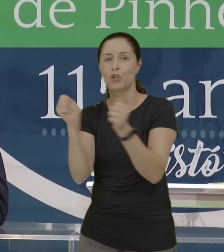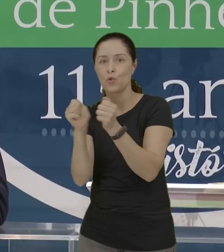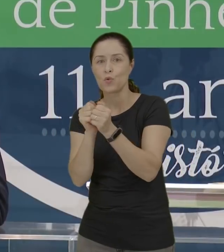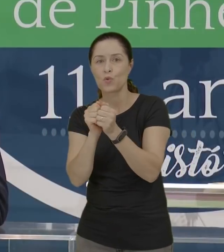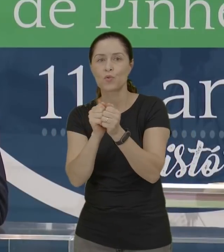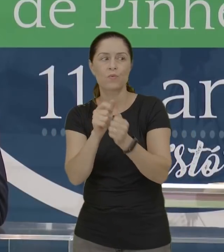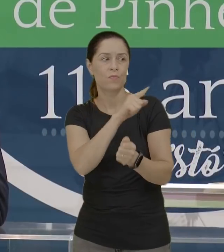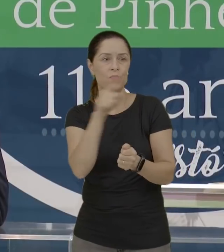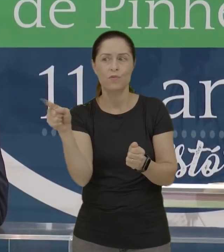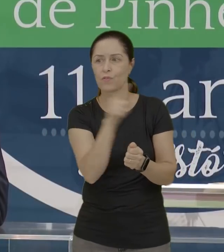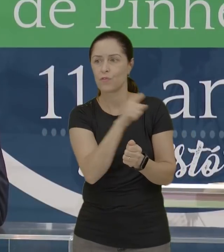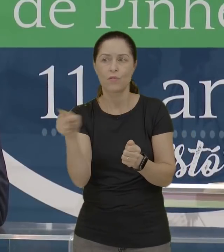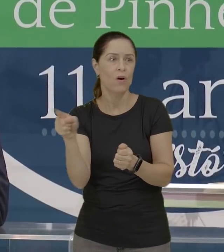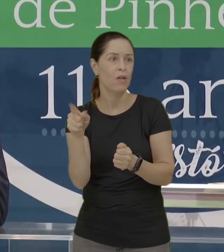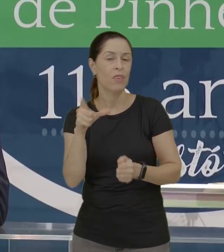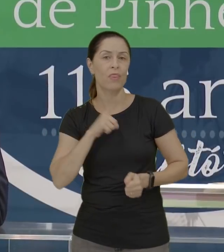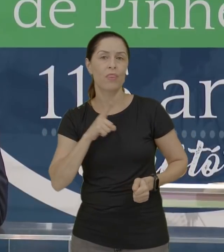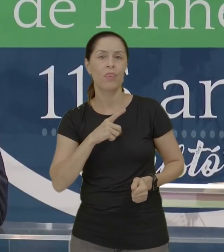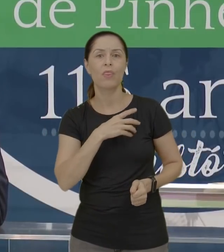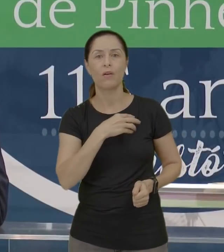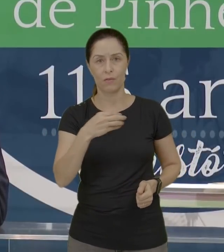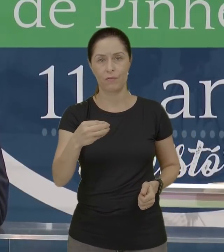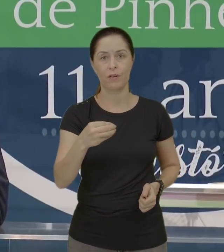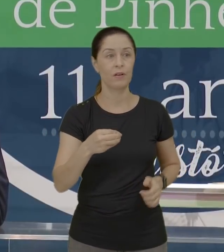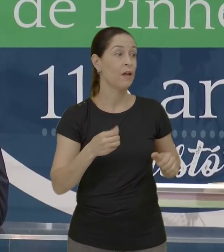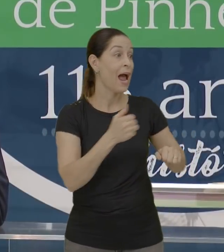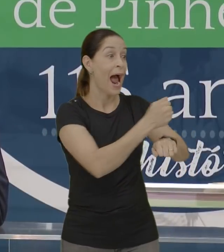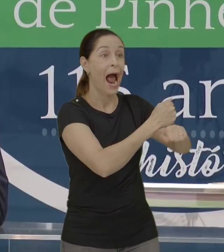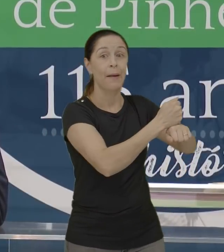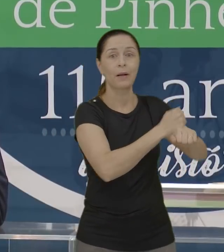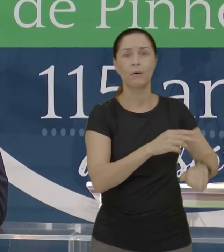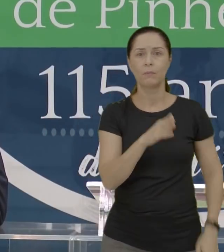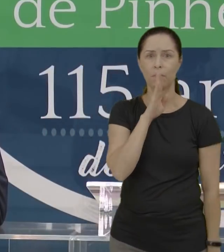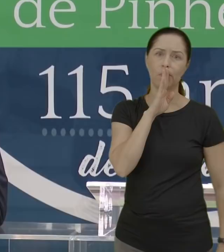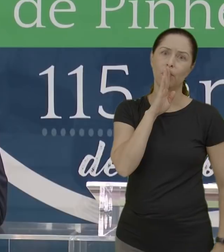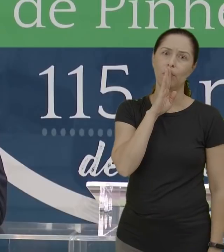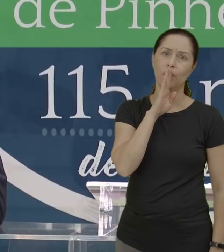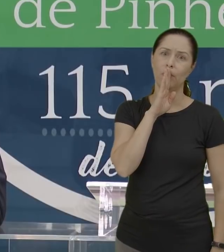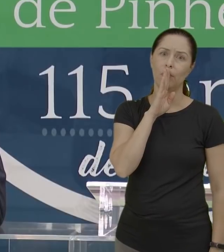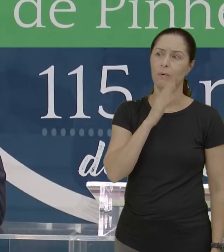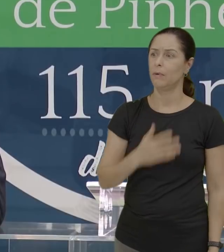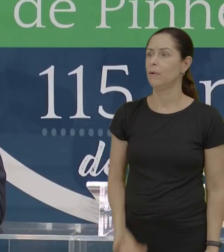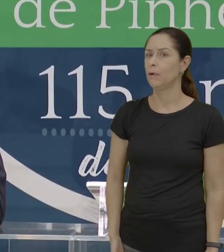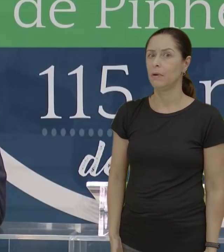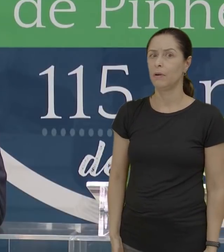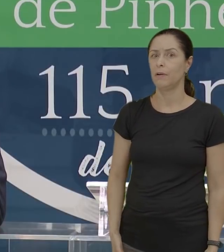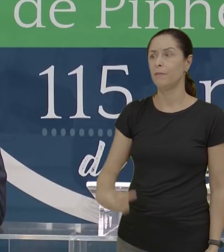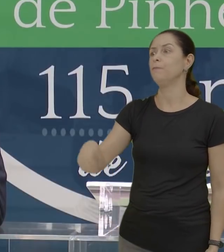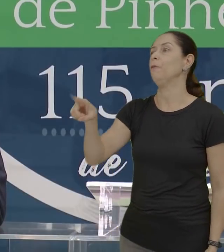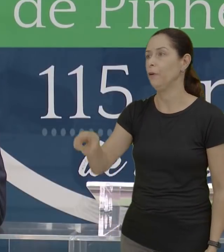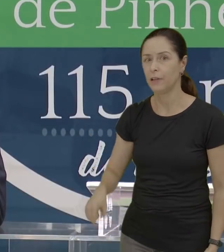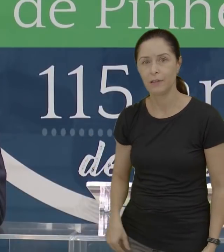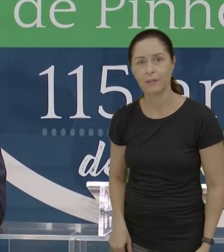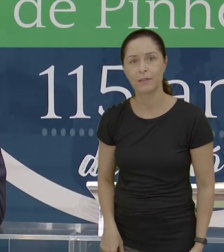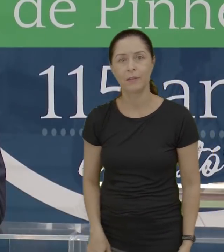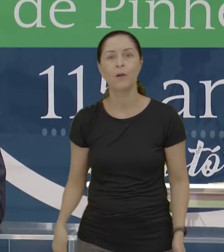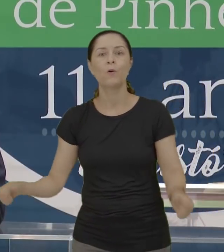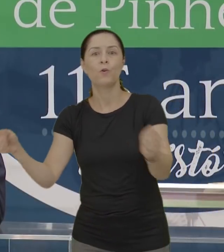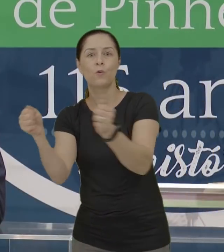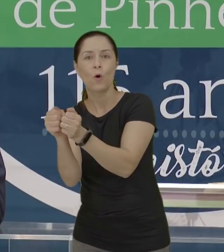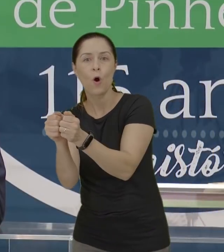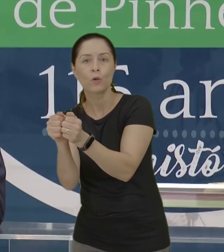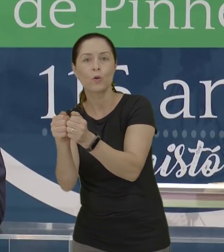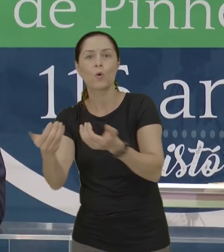cumprir. Não vão dar mãozinha para Deus, eu não preciso de mãozinha nossa não. Ele acabou